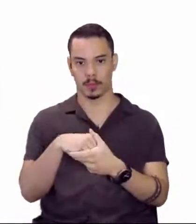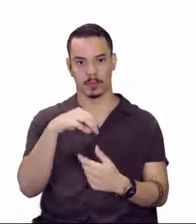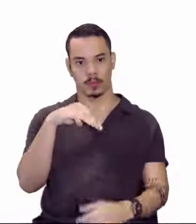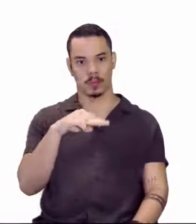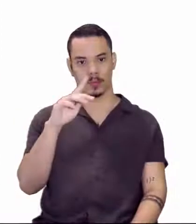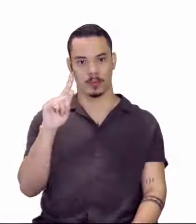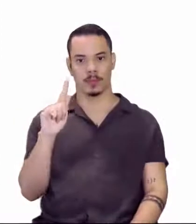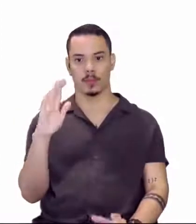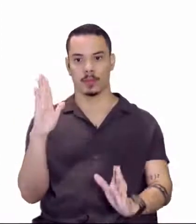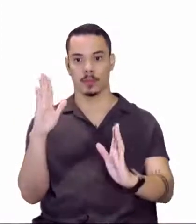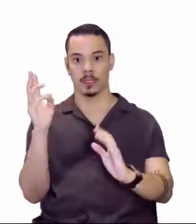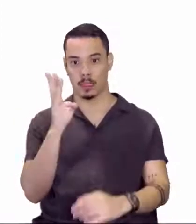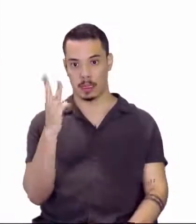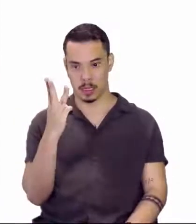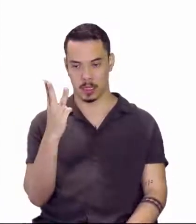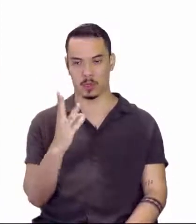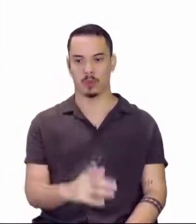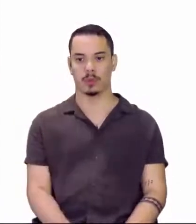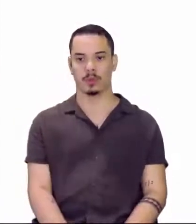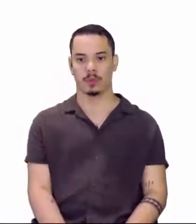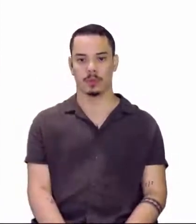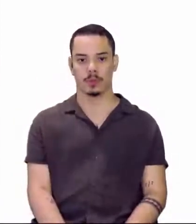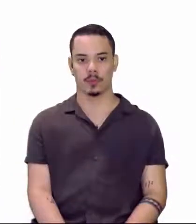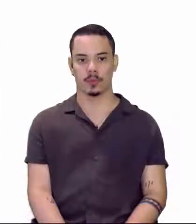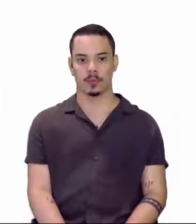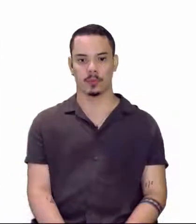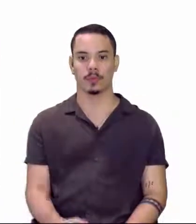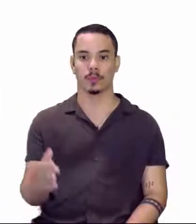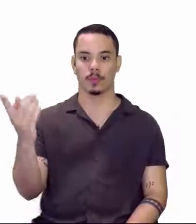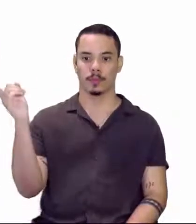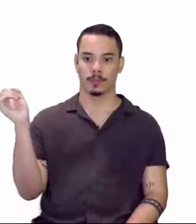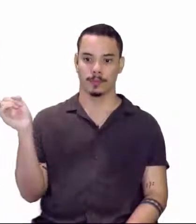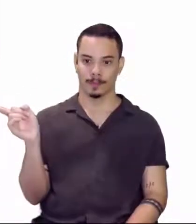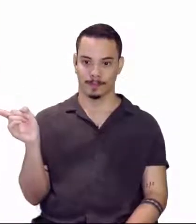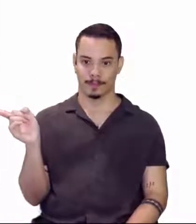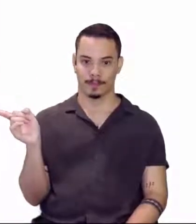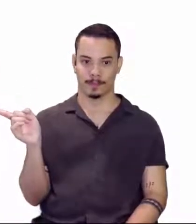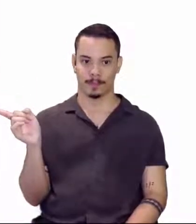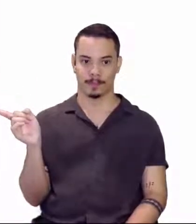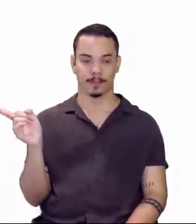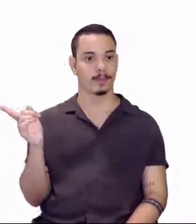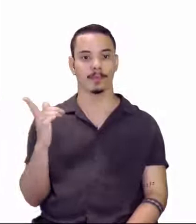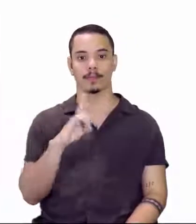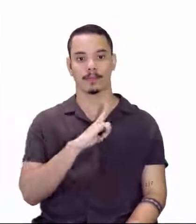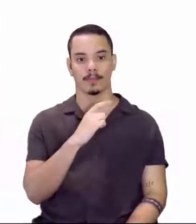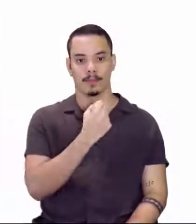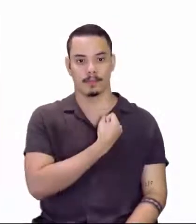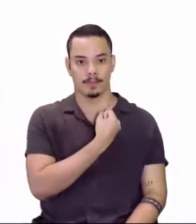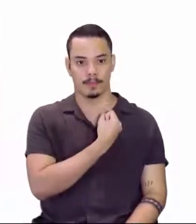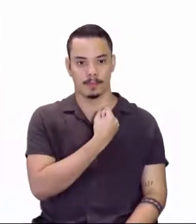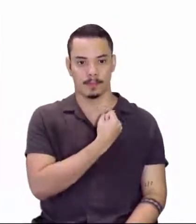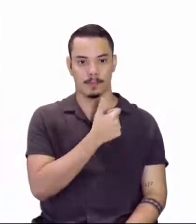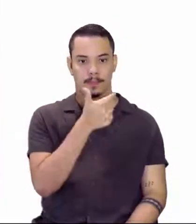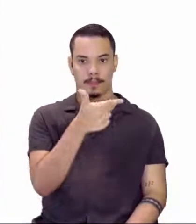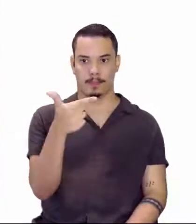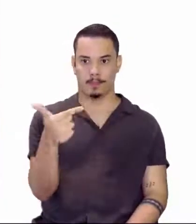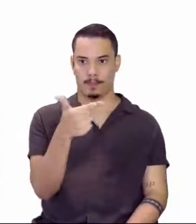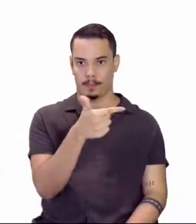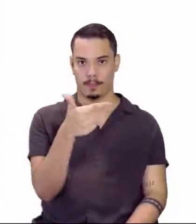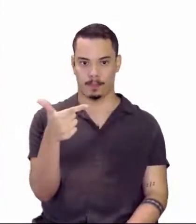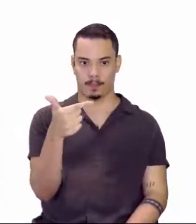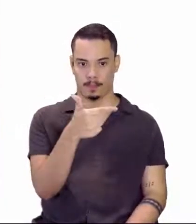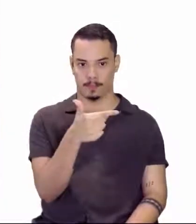3º período. Partindo para o titânio, titânio tem número atômico